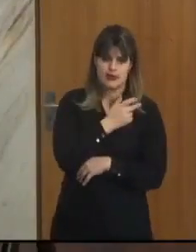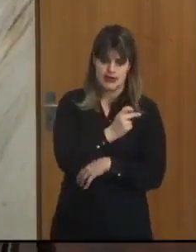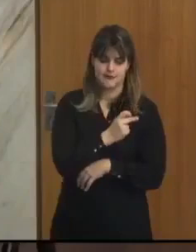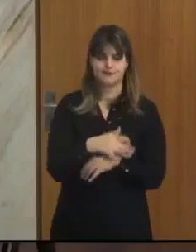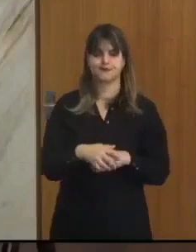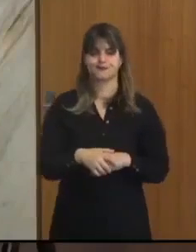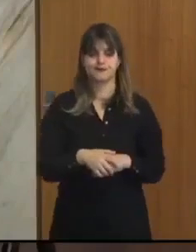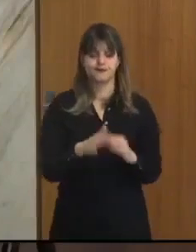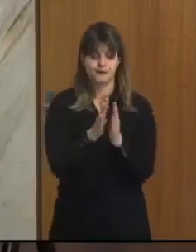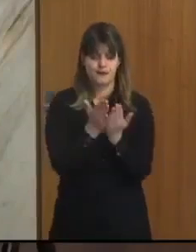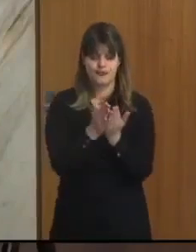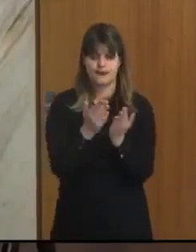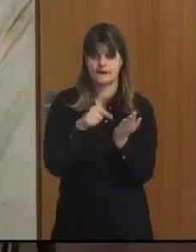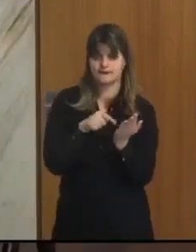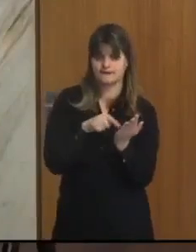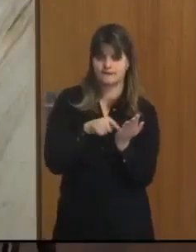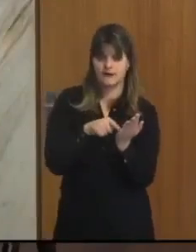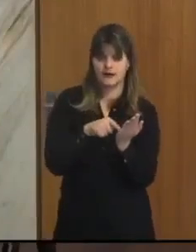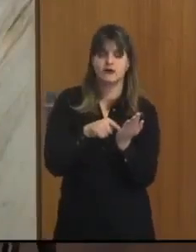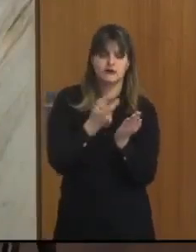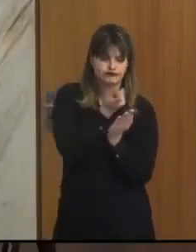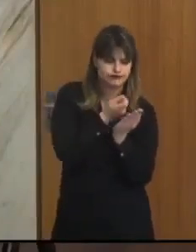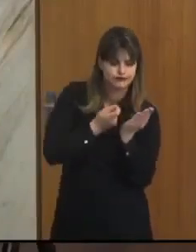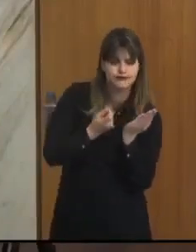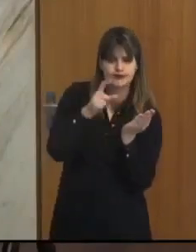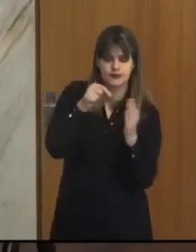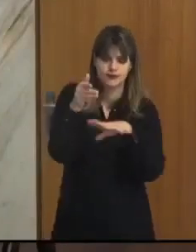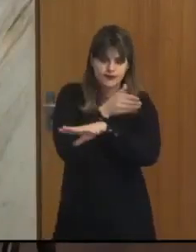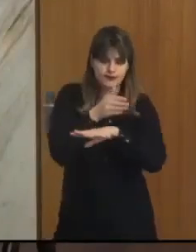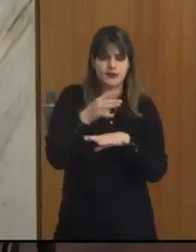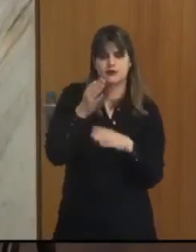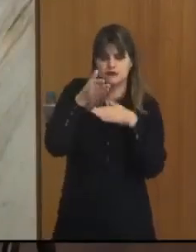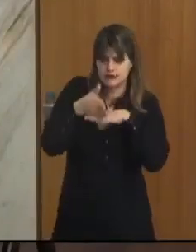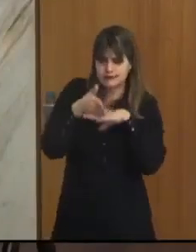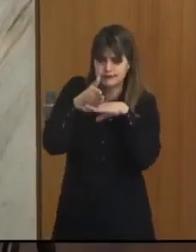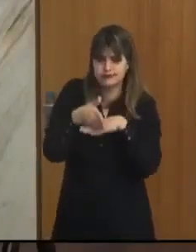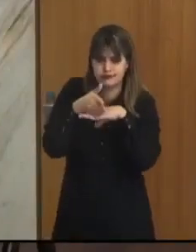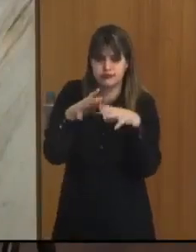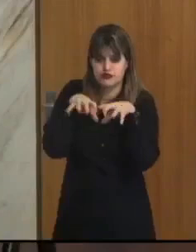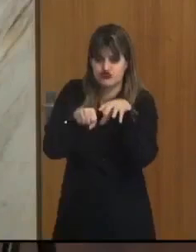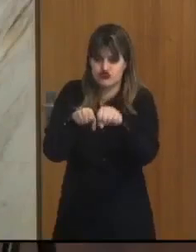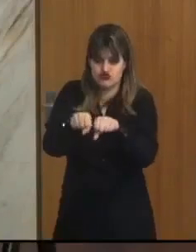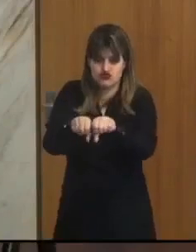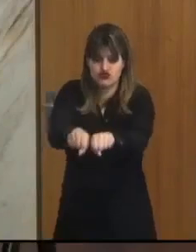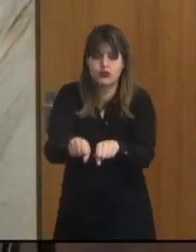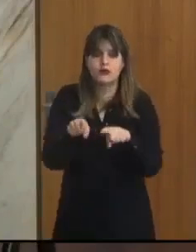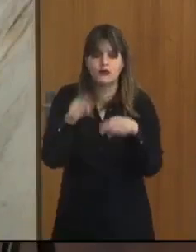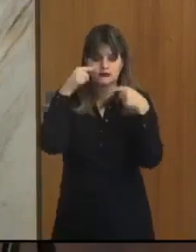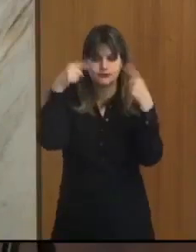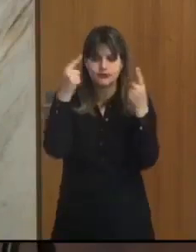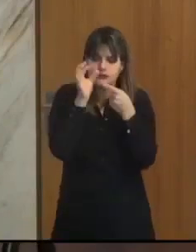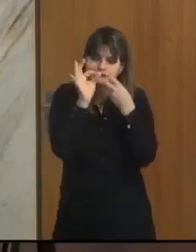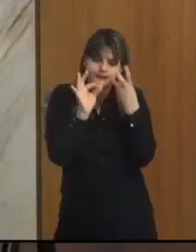O catálogo aborda o património cultural e pictórico da Grande Renascença, dos descobrimentos, direcionado para uma amostragem cuidada